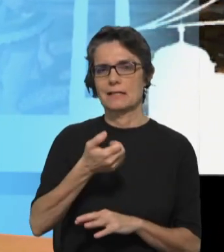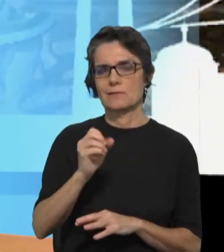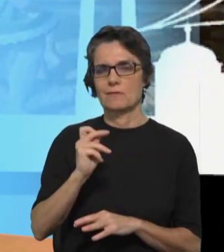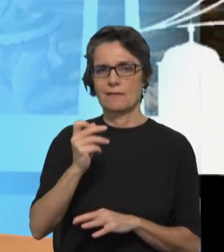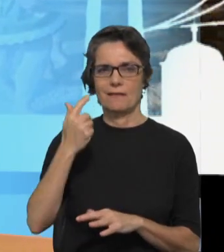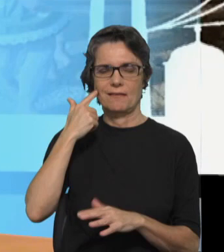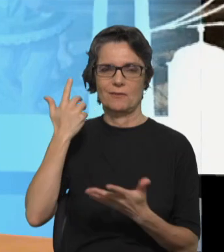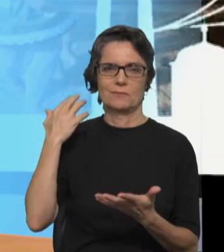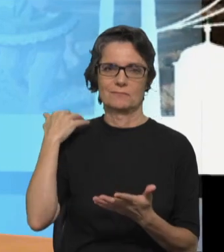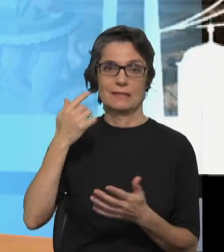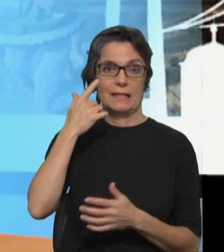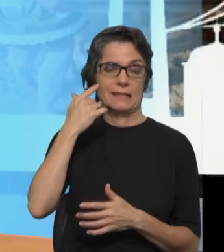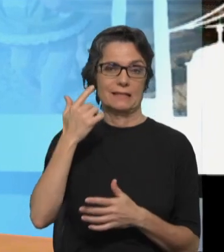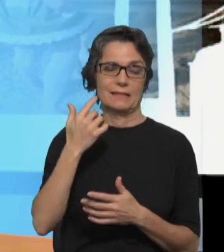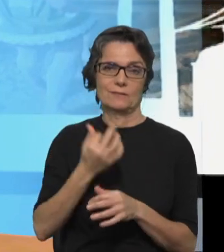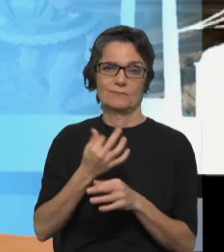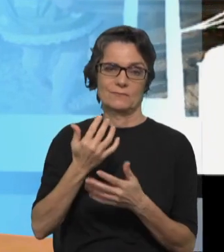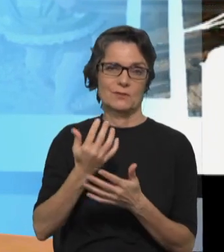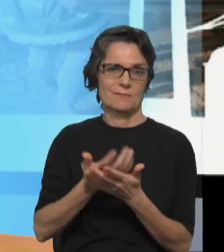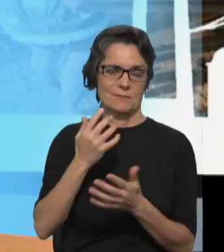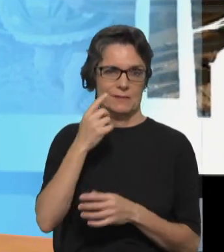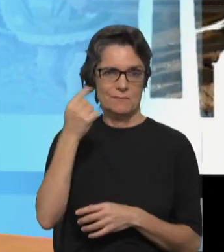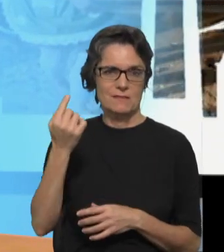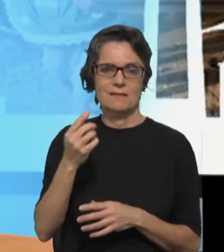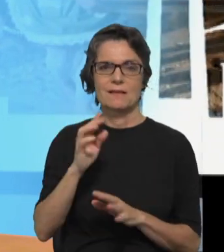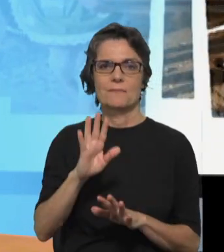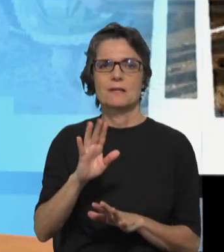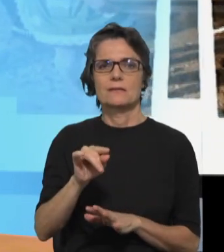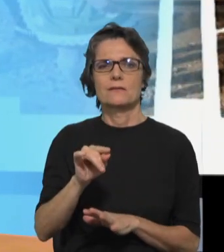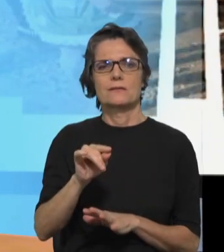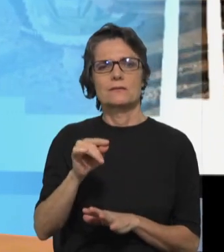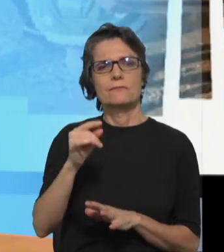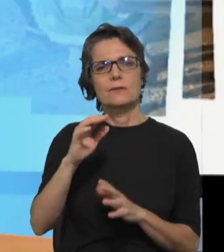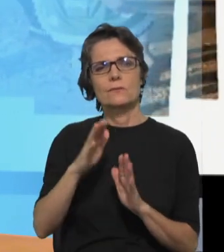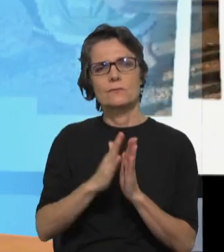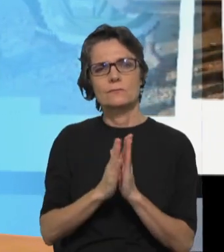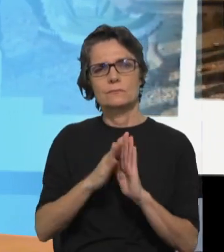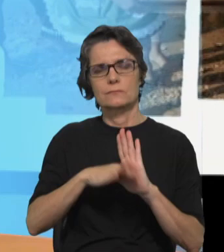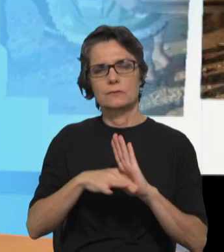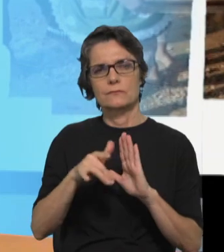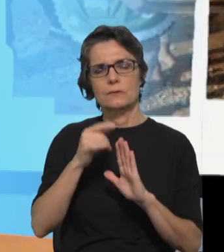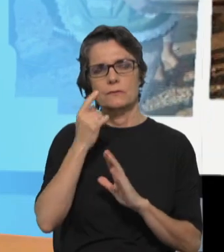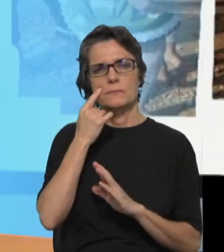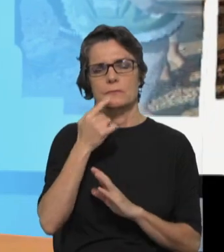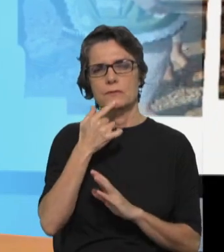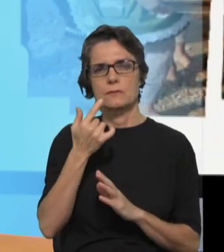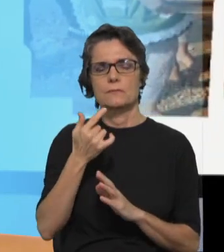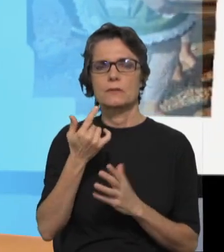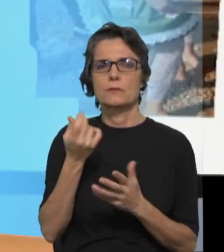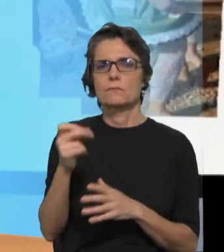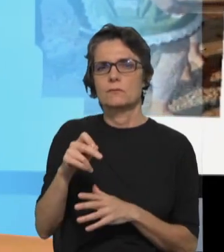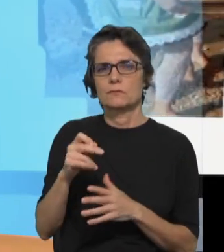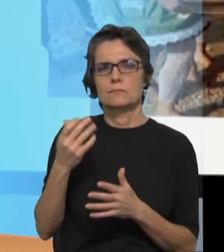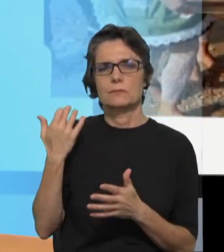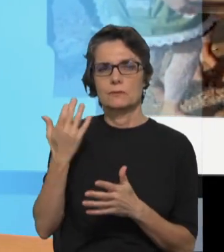especial, mas no programa Eclésia começamos já hoje a olhar este acontecimento incontornável da nossa história recente. Connosco está quem